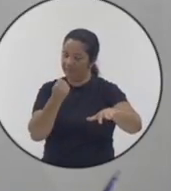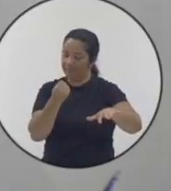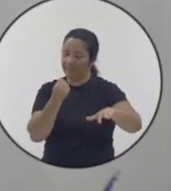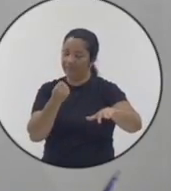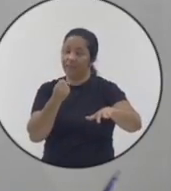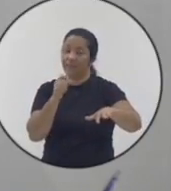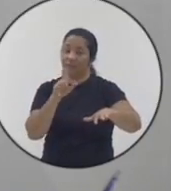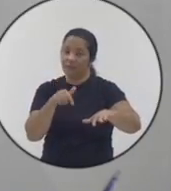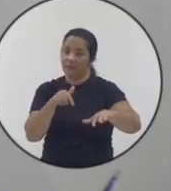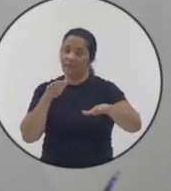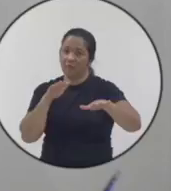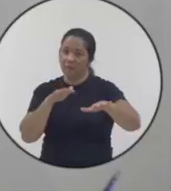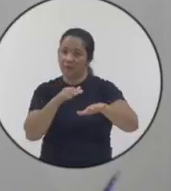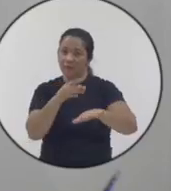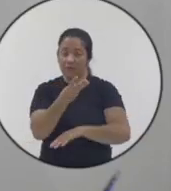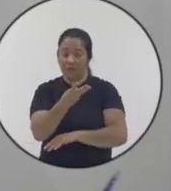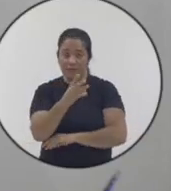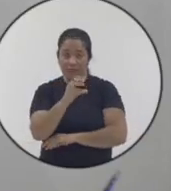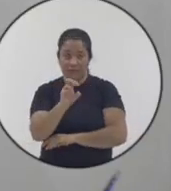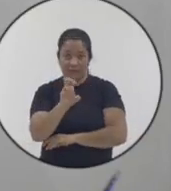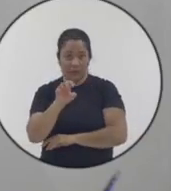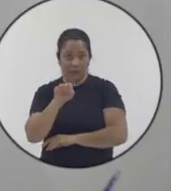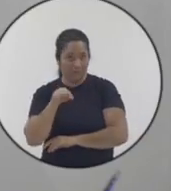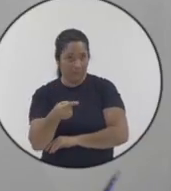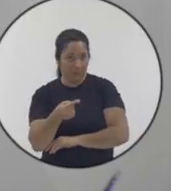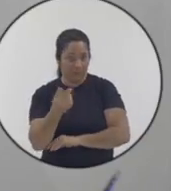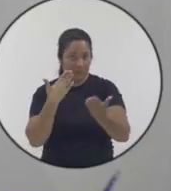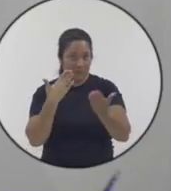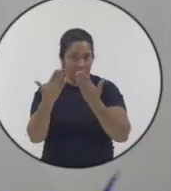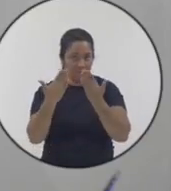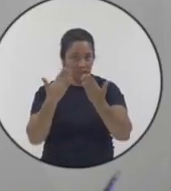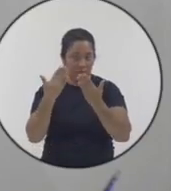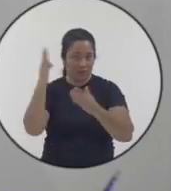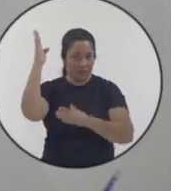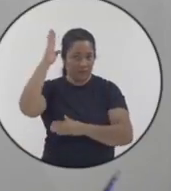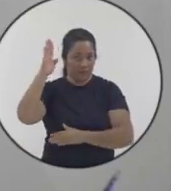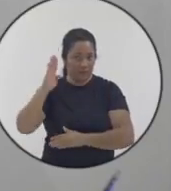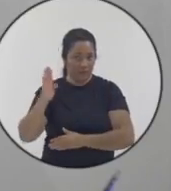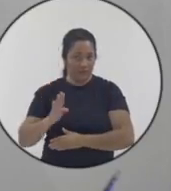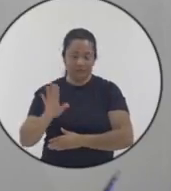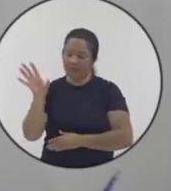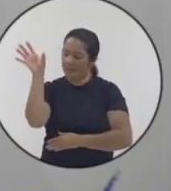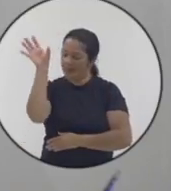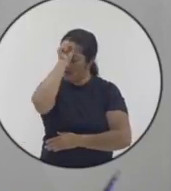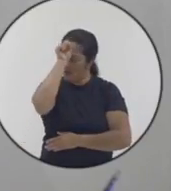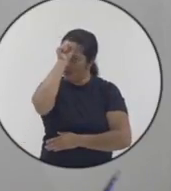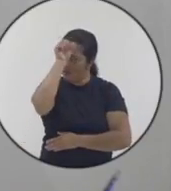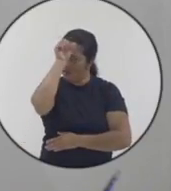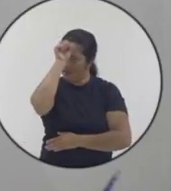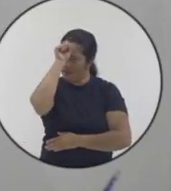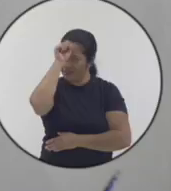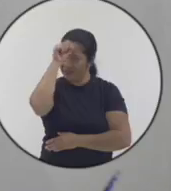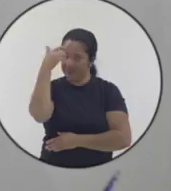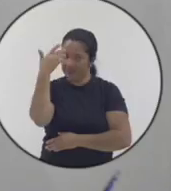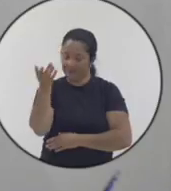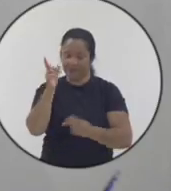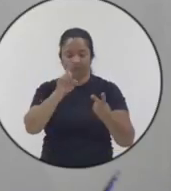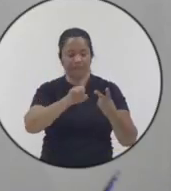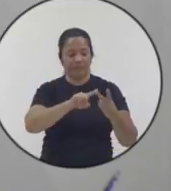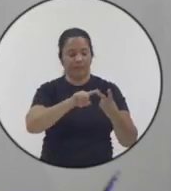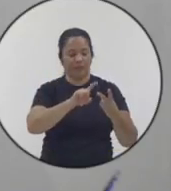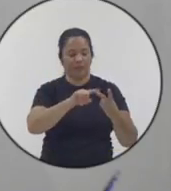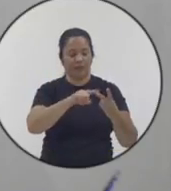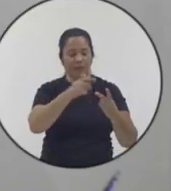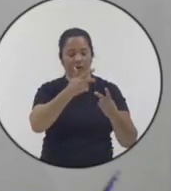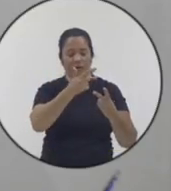nós, 305 mil psicólogos do Brasil, precisamos aprender muito com eles. Uma outra questão que nos é